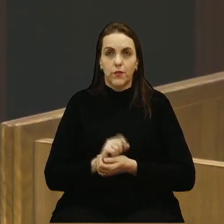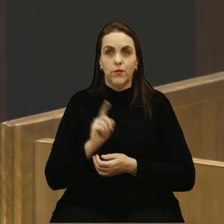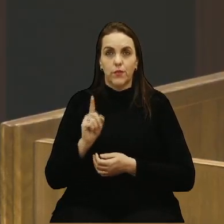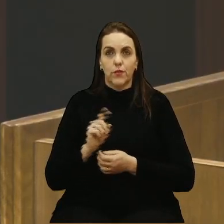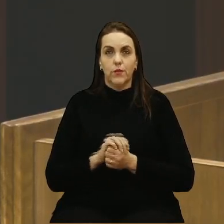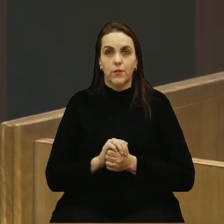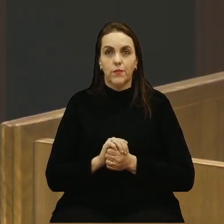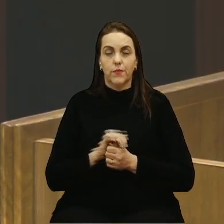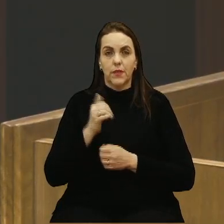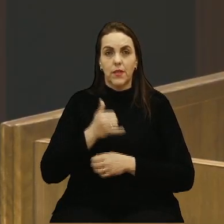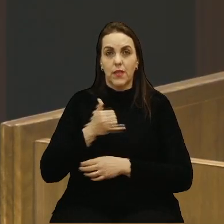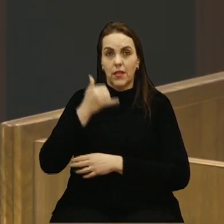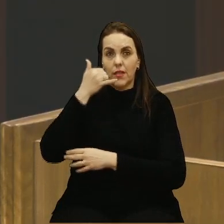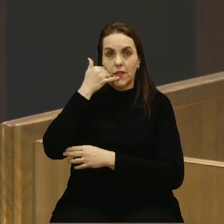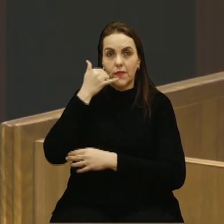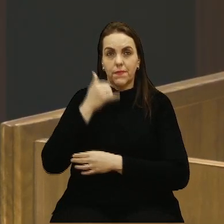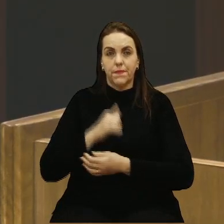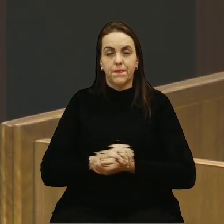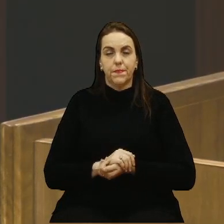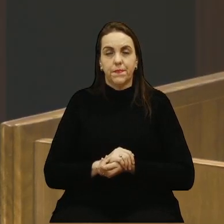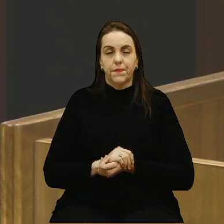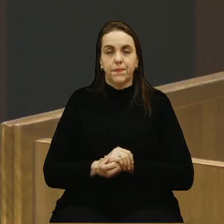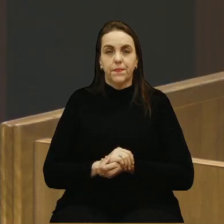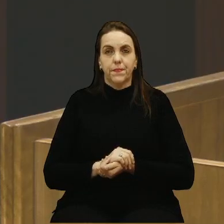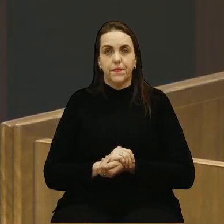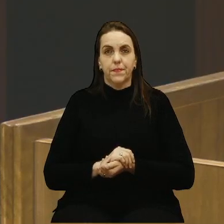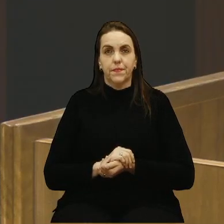via ligação telefônica.